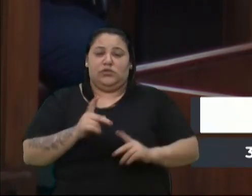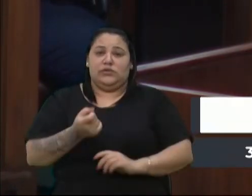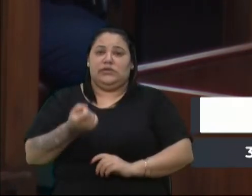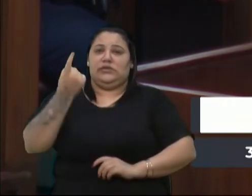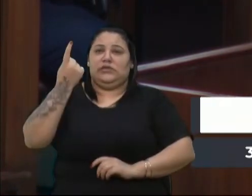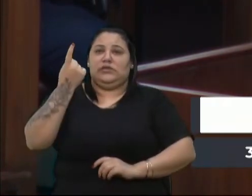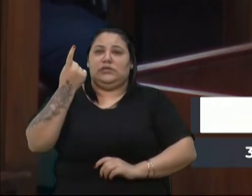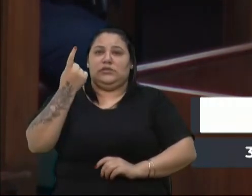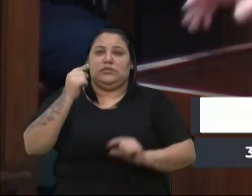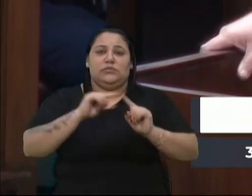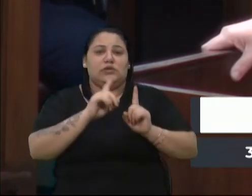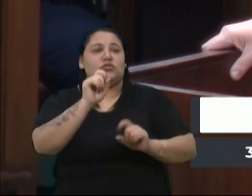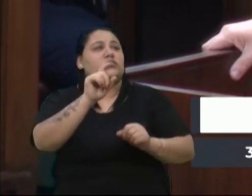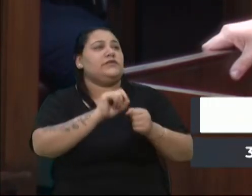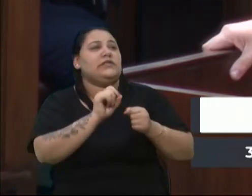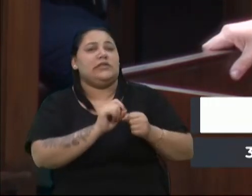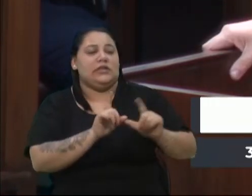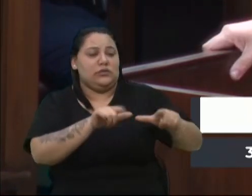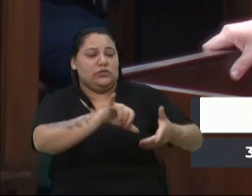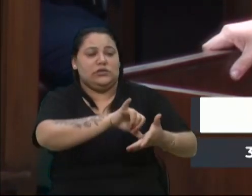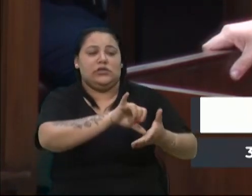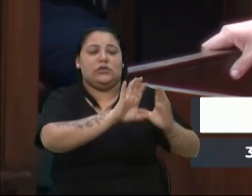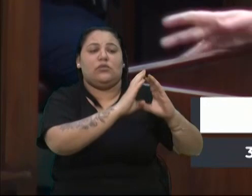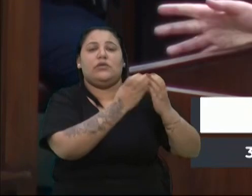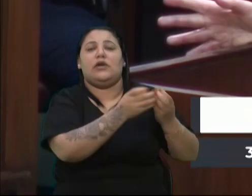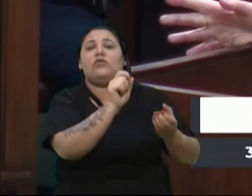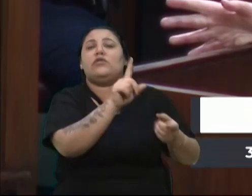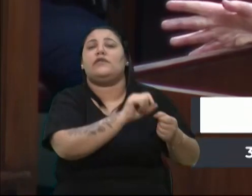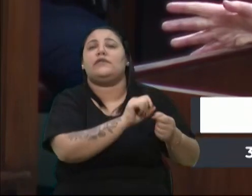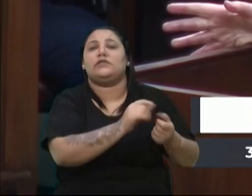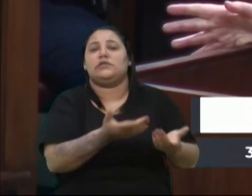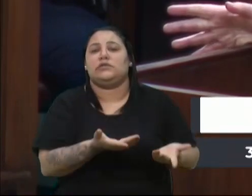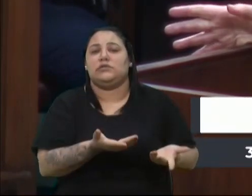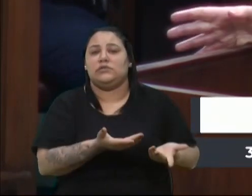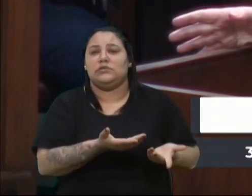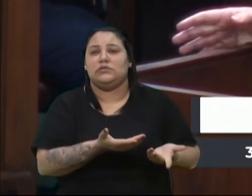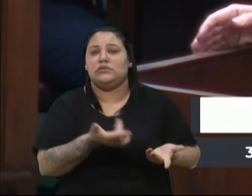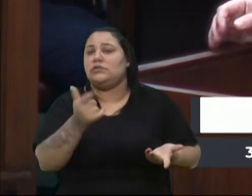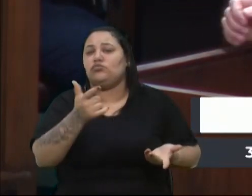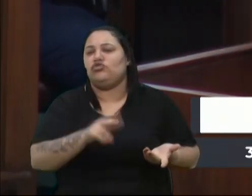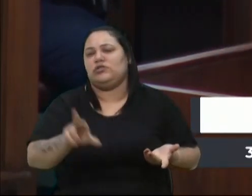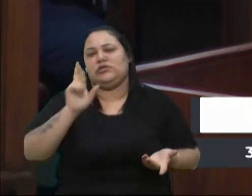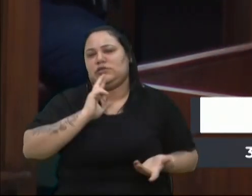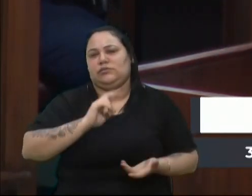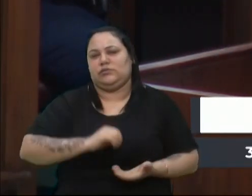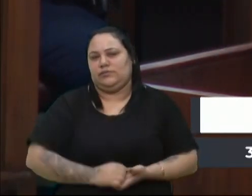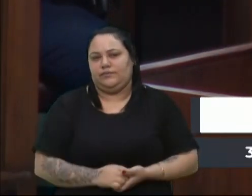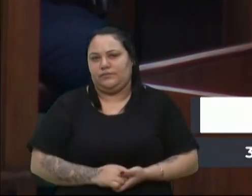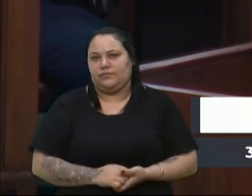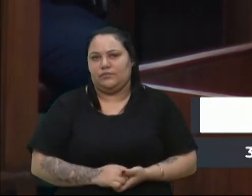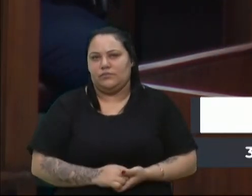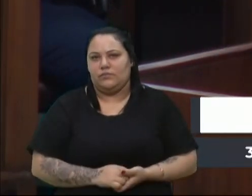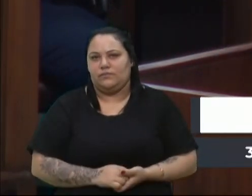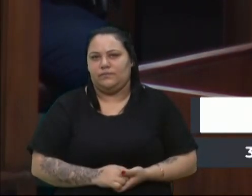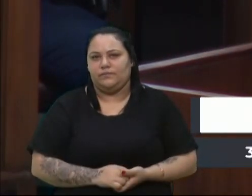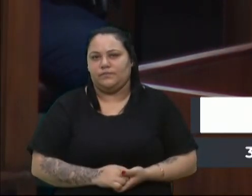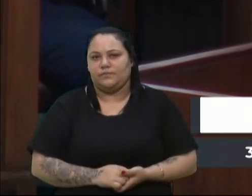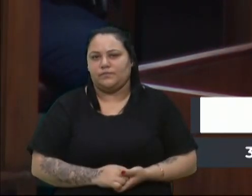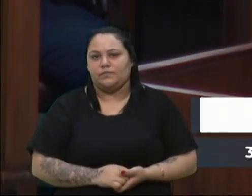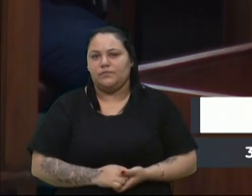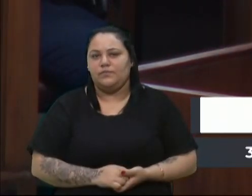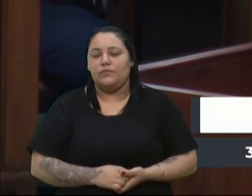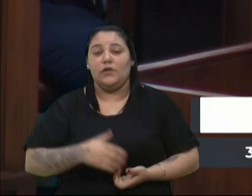mas o que vai ser feito então naquele centro comunitário? Não se tinha resposta. Então, a minha tese